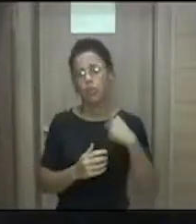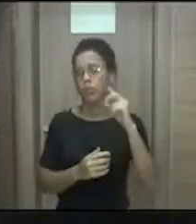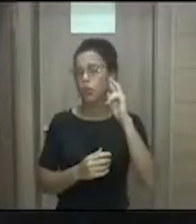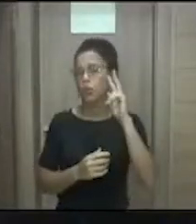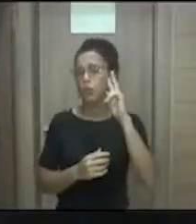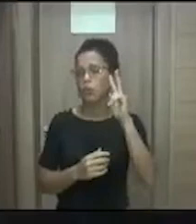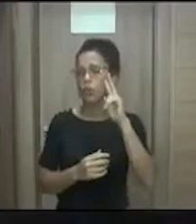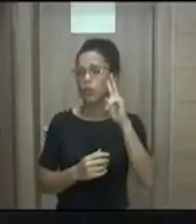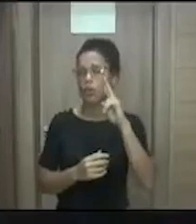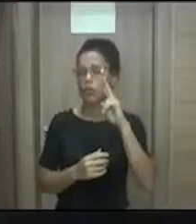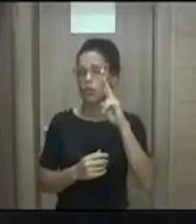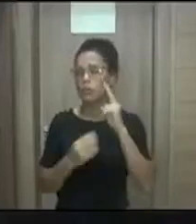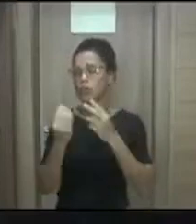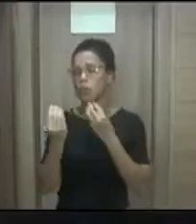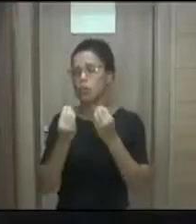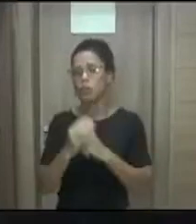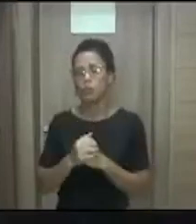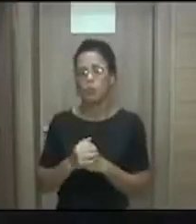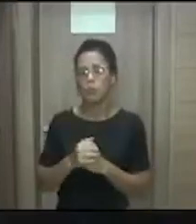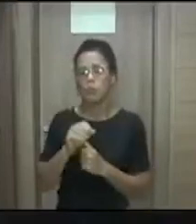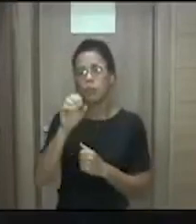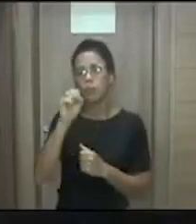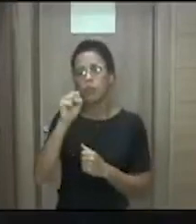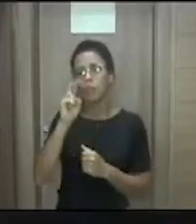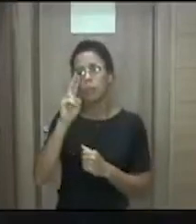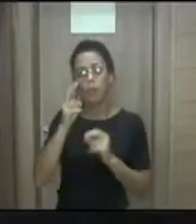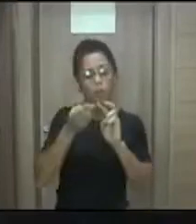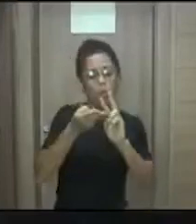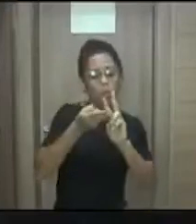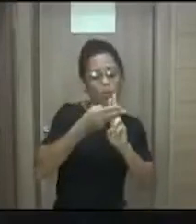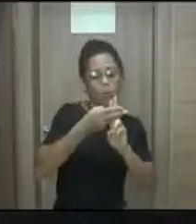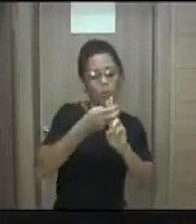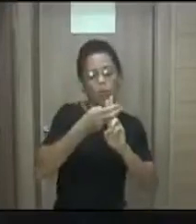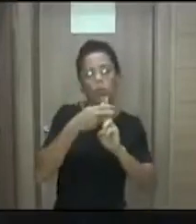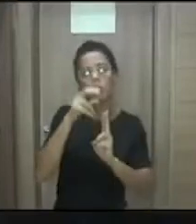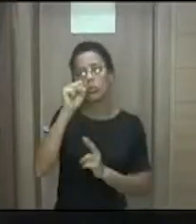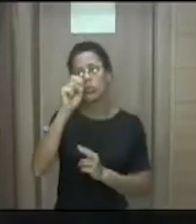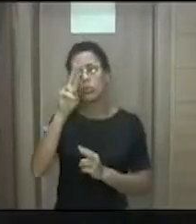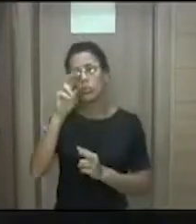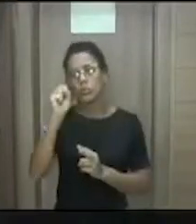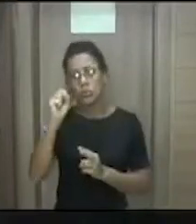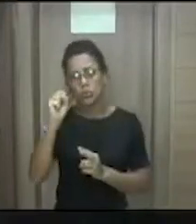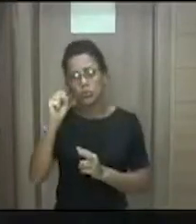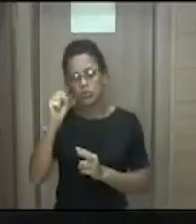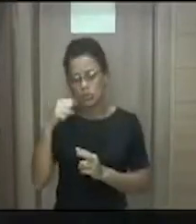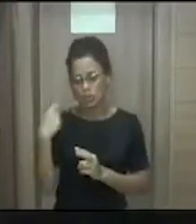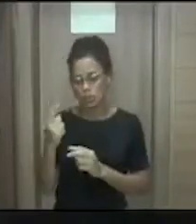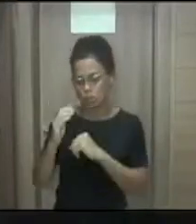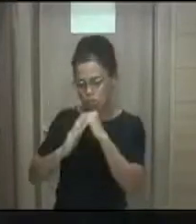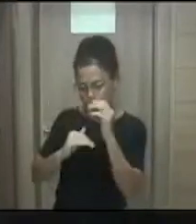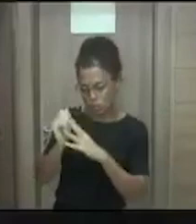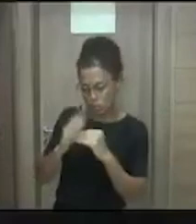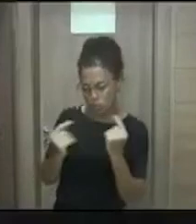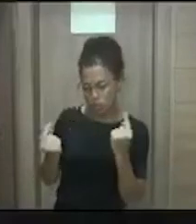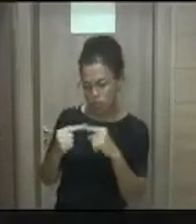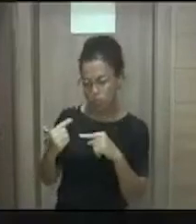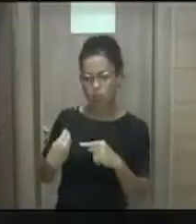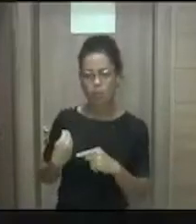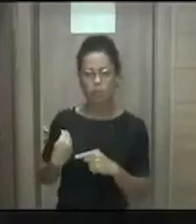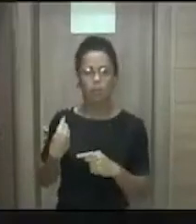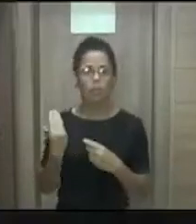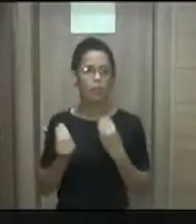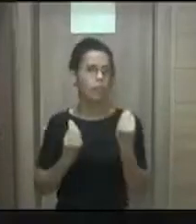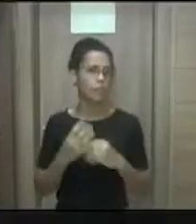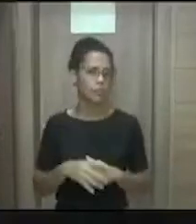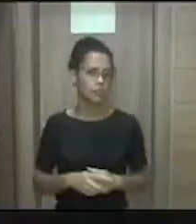professor Jair Nilson. Qual é o SUS que a gente pratica todos os dias no nosso cotidiano? Porque à medida em que eu